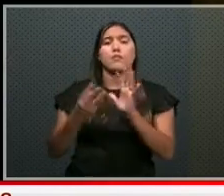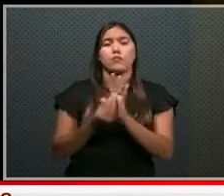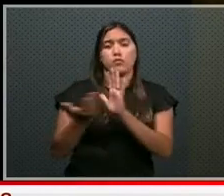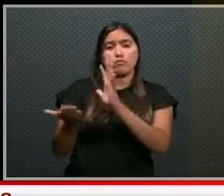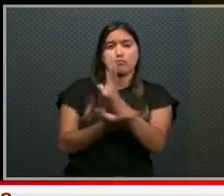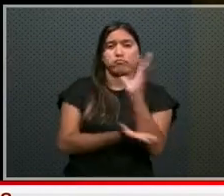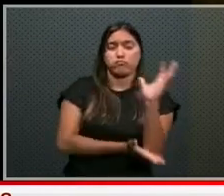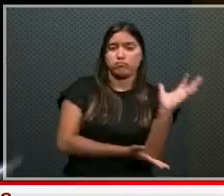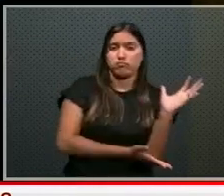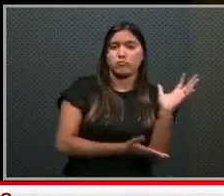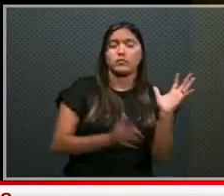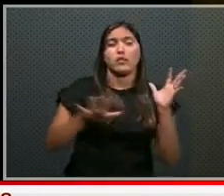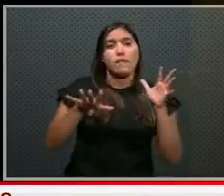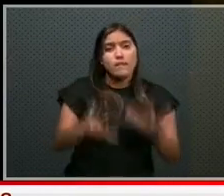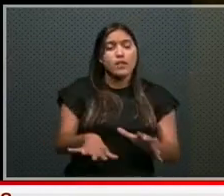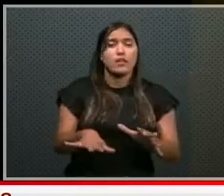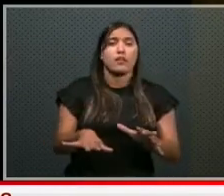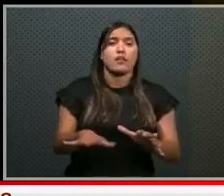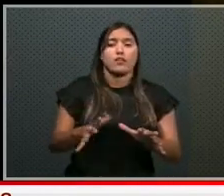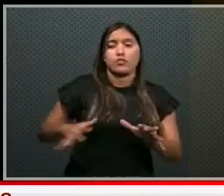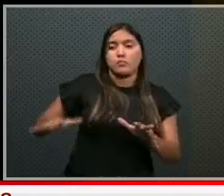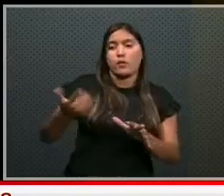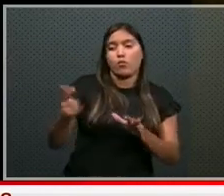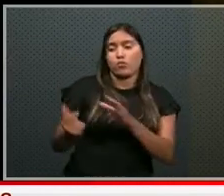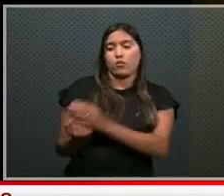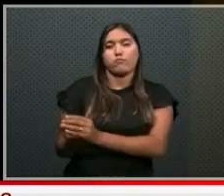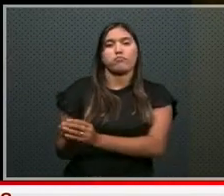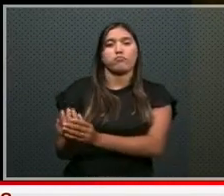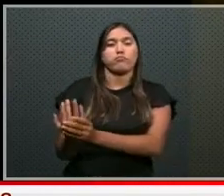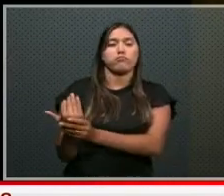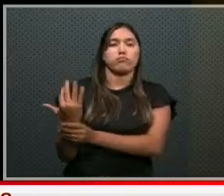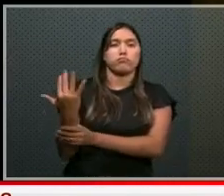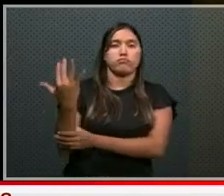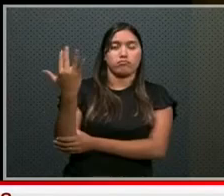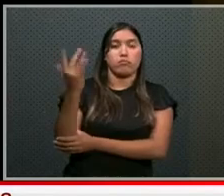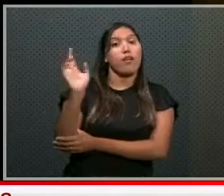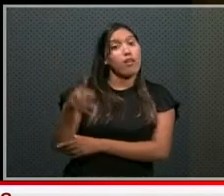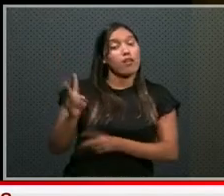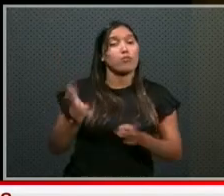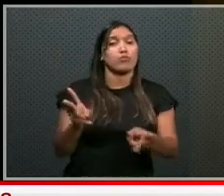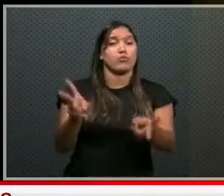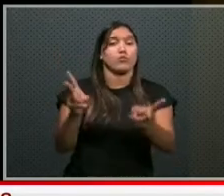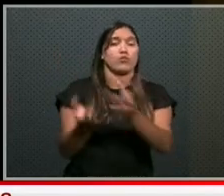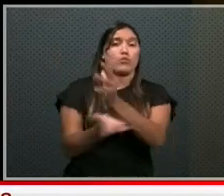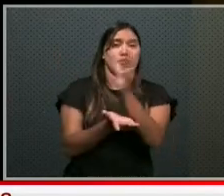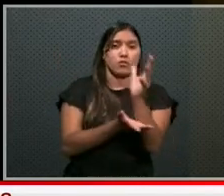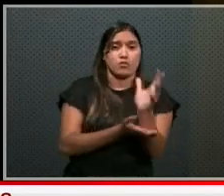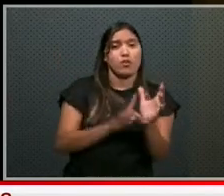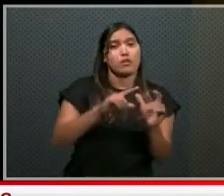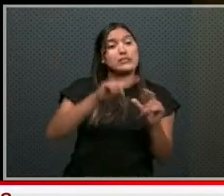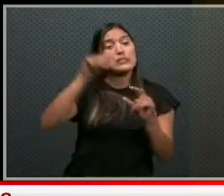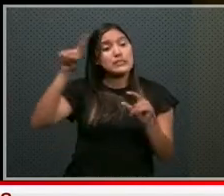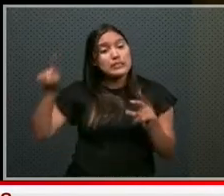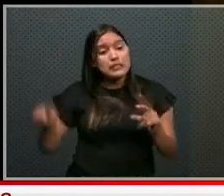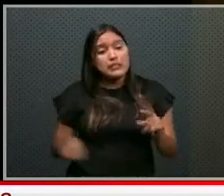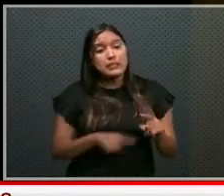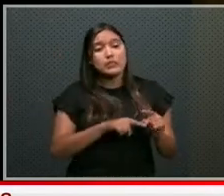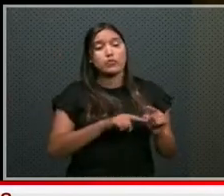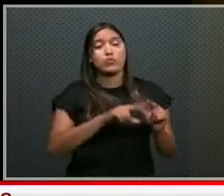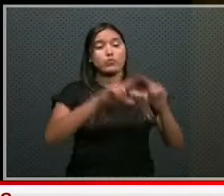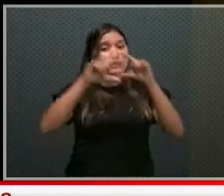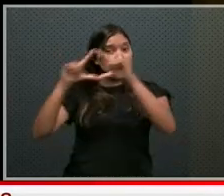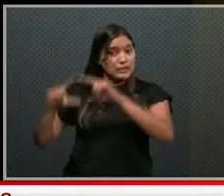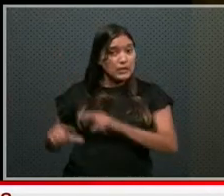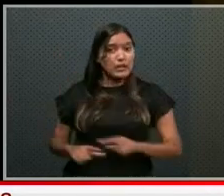essa árvore aqui o espaço fica e outra vem ocupa e a manutenção da floresta amazônica está em cima disso e quero